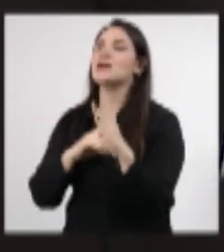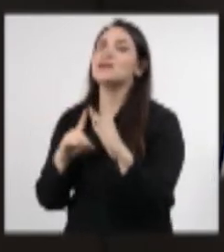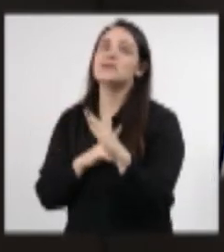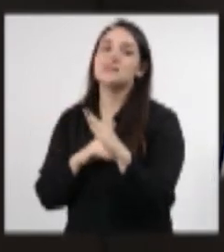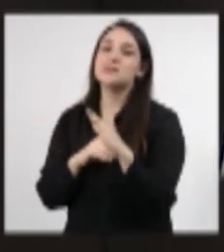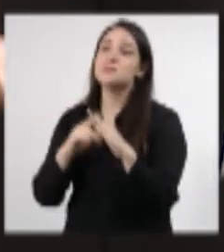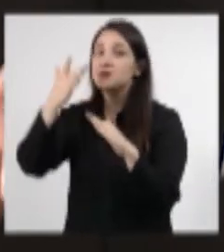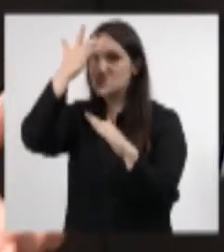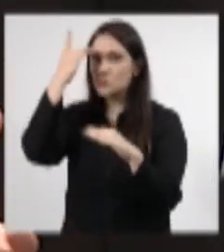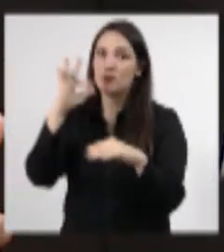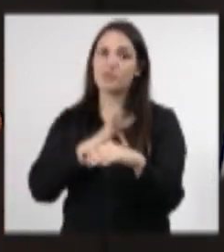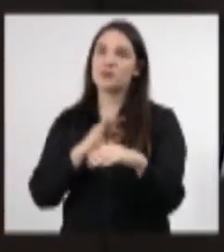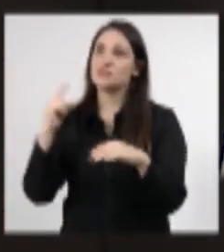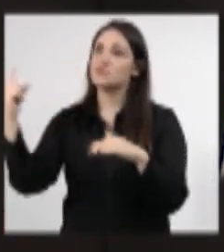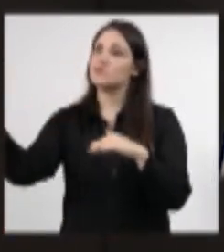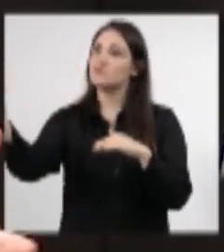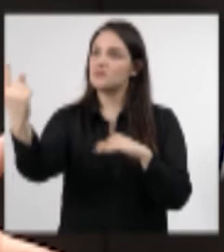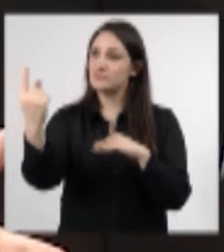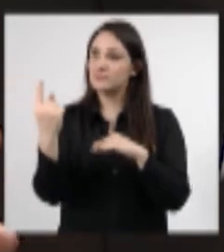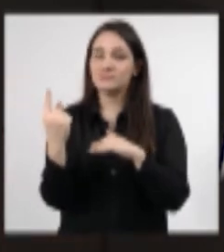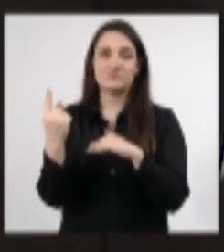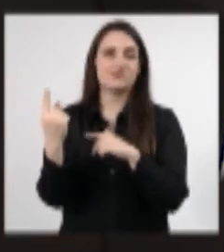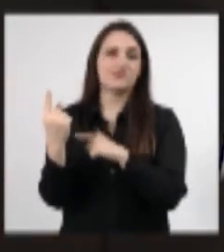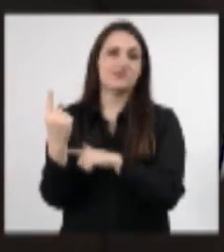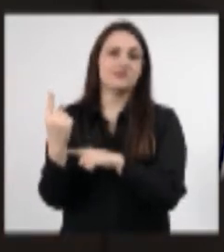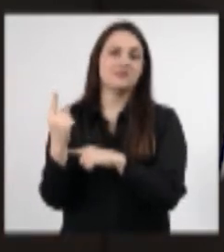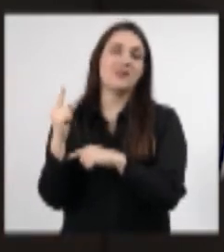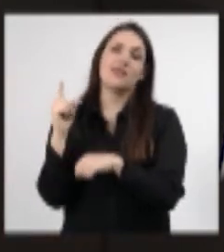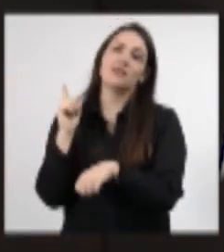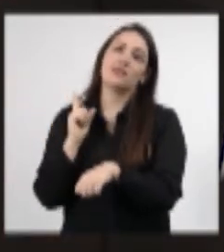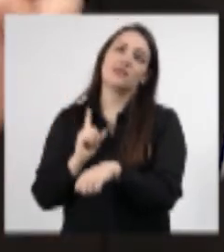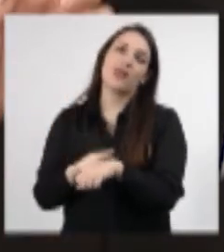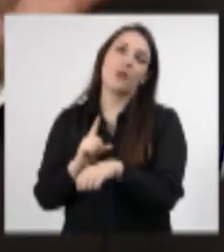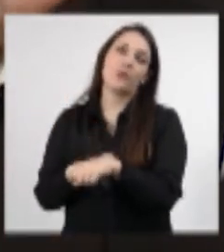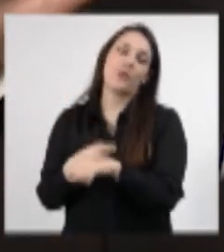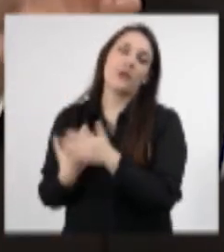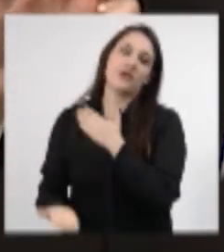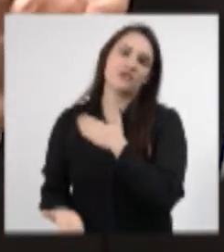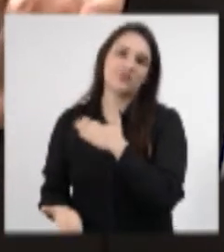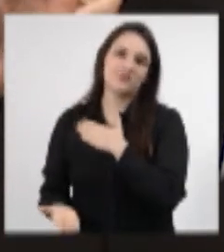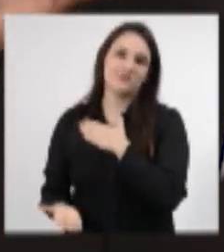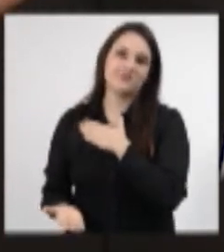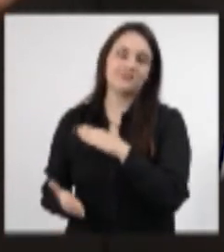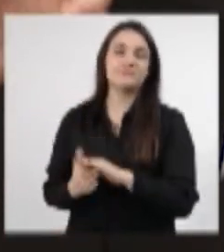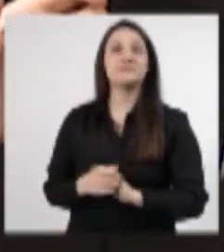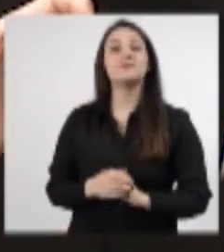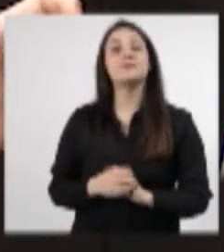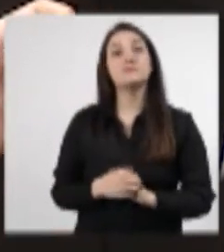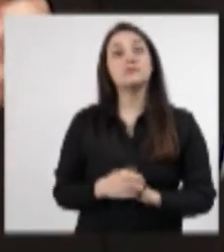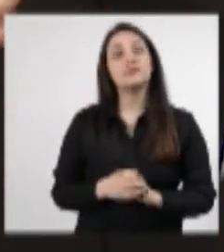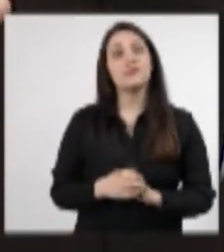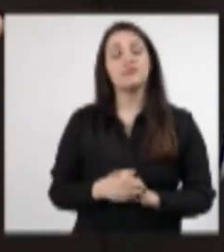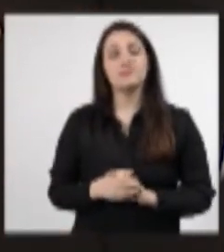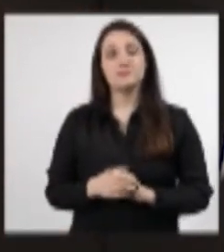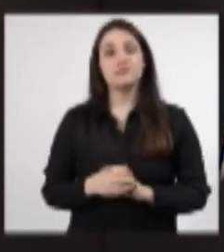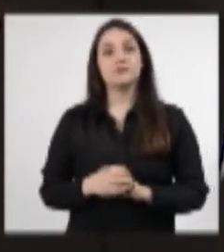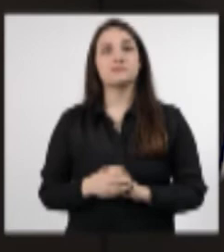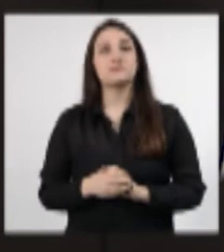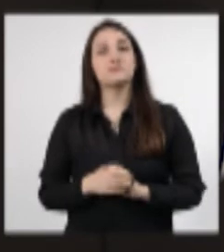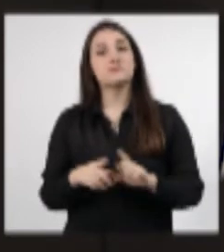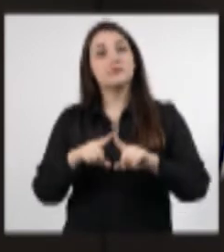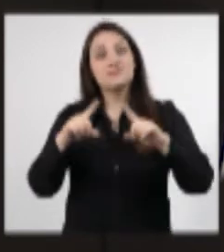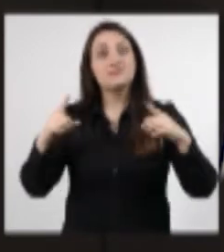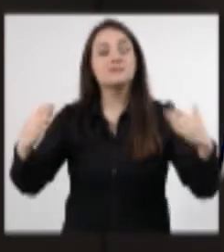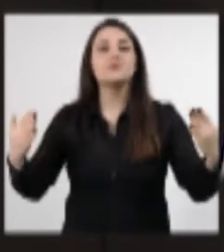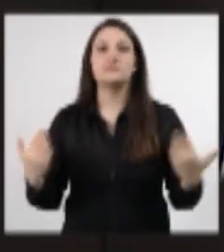da ocorrência, conforme eu disse, é um número significativo. Somente na Devir, 202 a média diária. Só que a